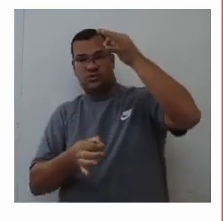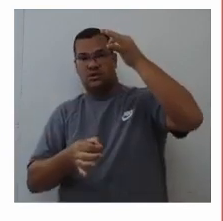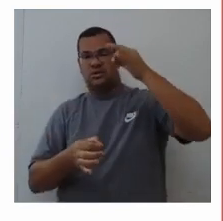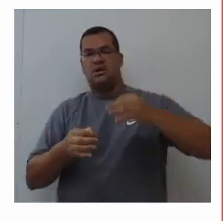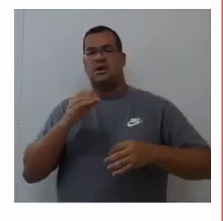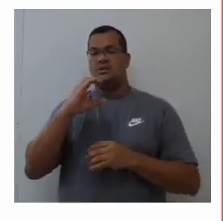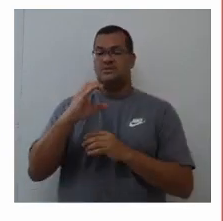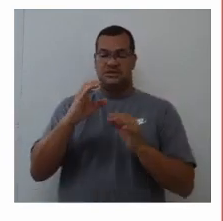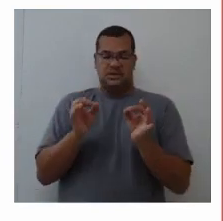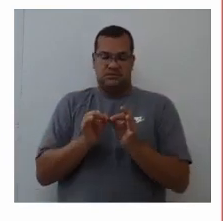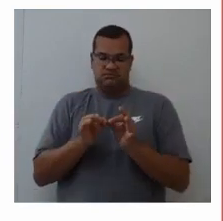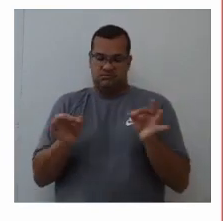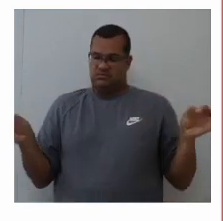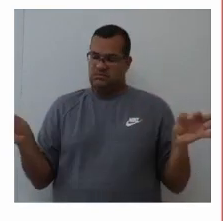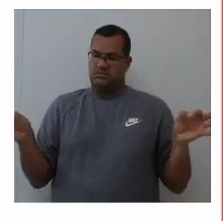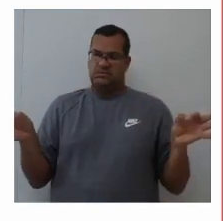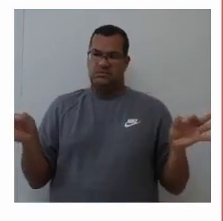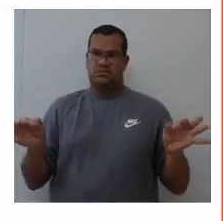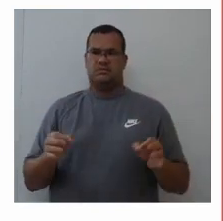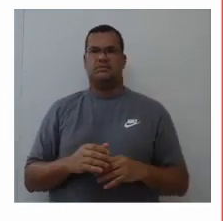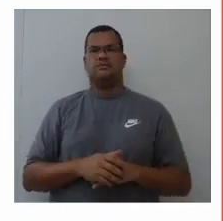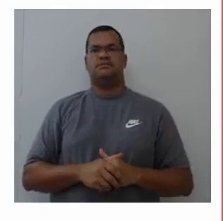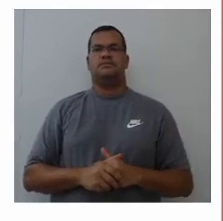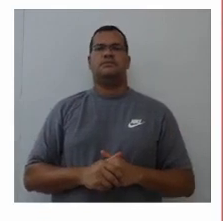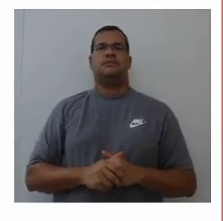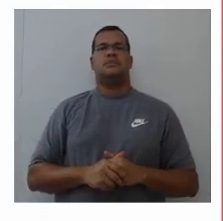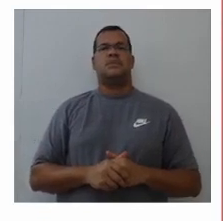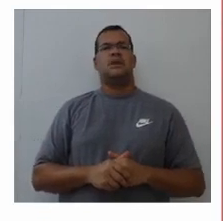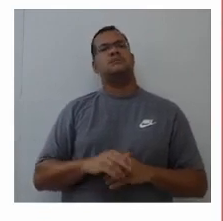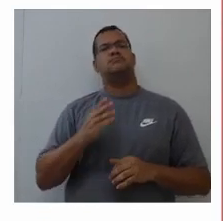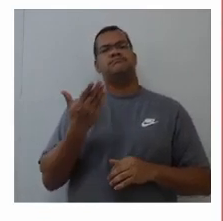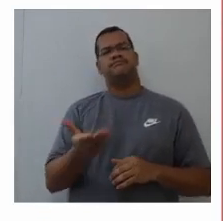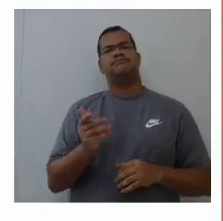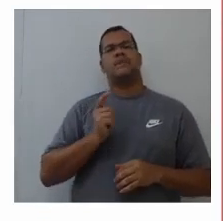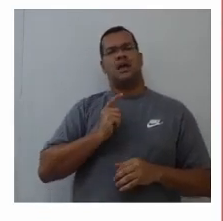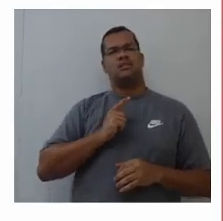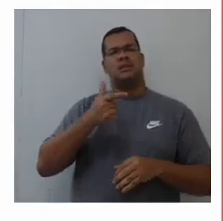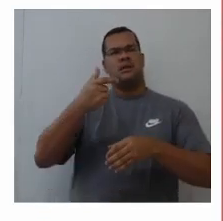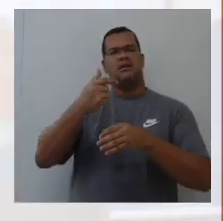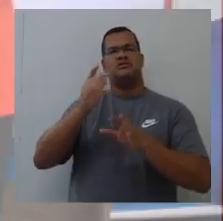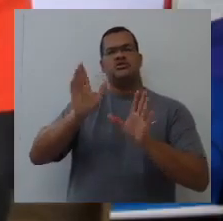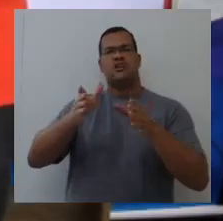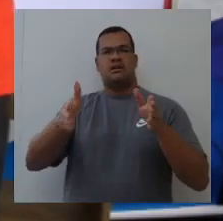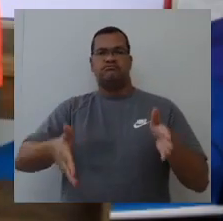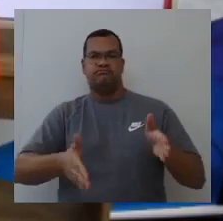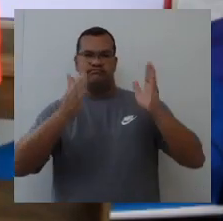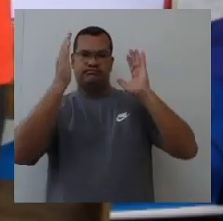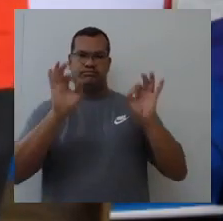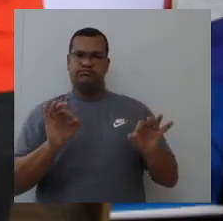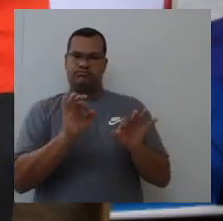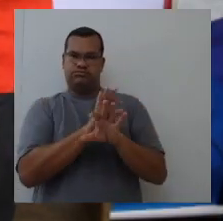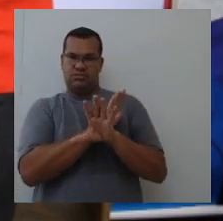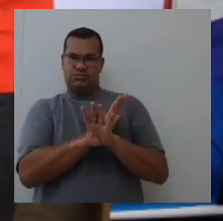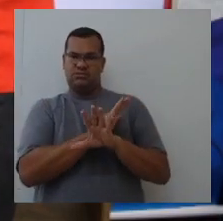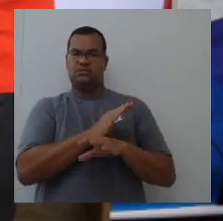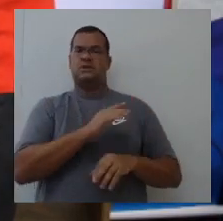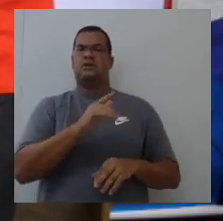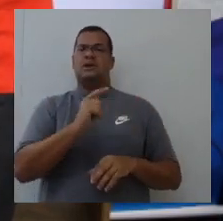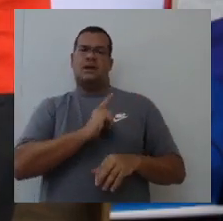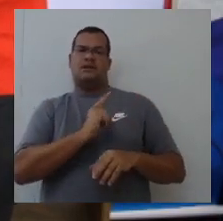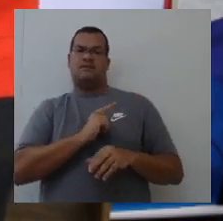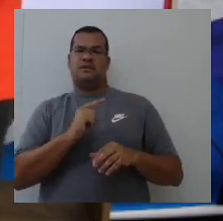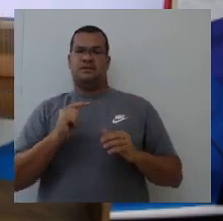C é o comprimento da projeção horizontal, tá certo? Suponha que você tem uma construção e você vai de